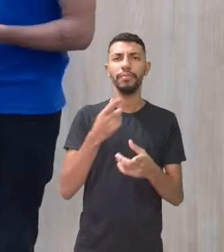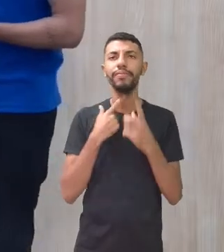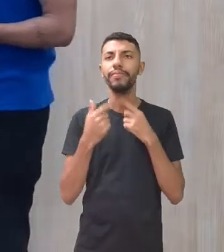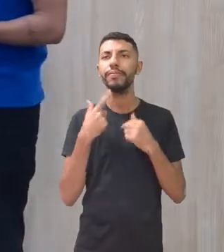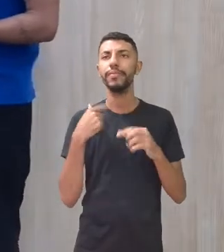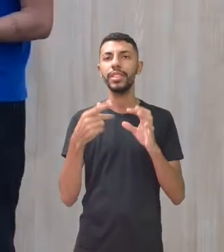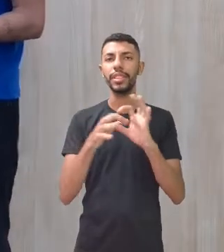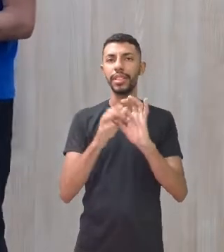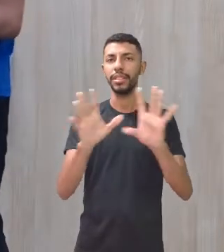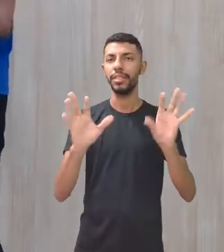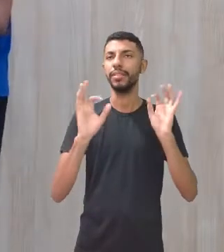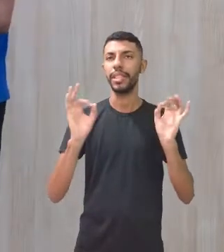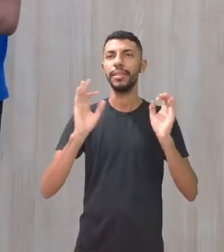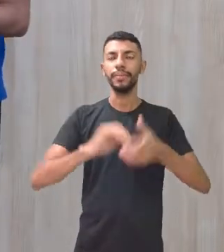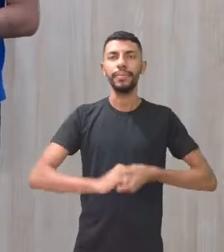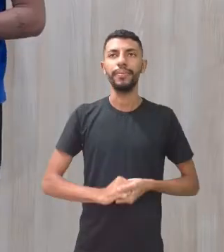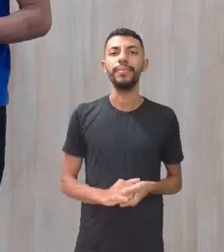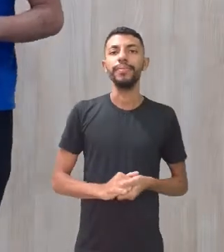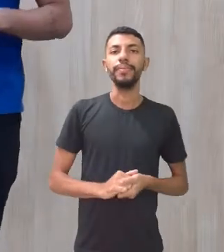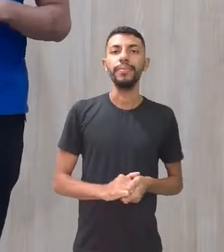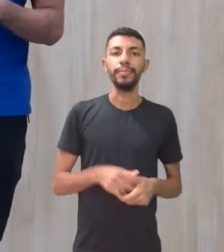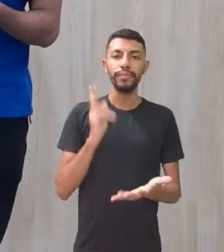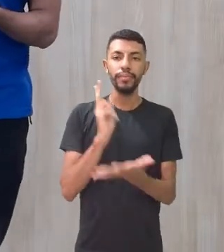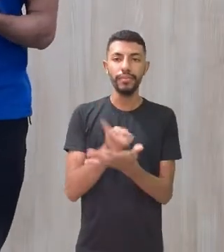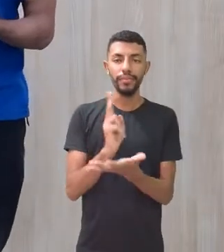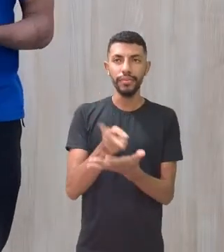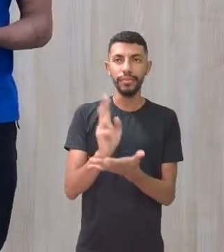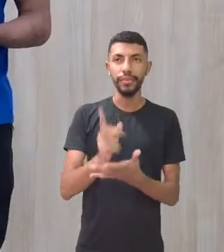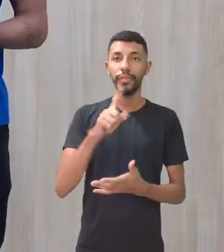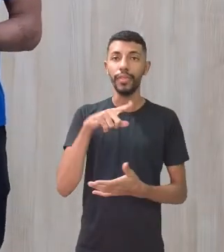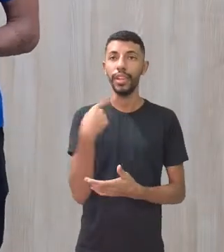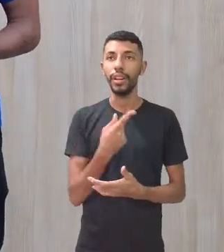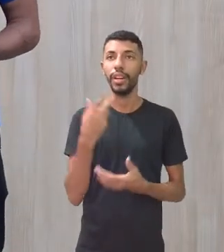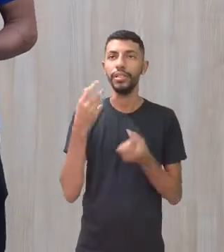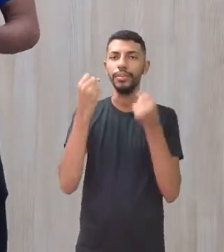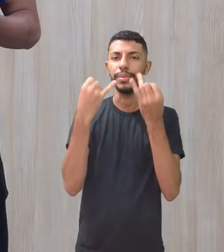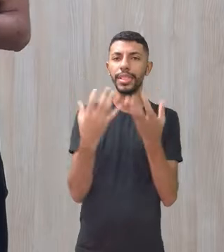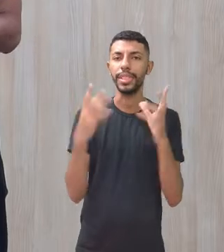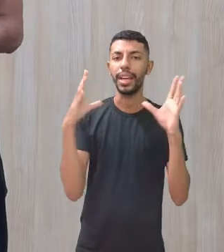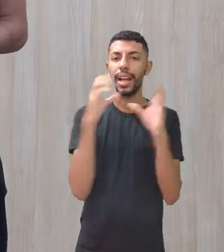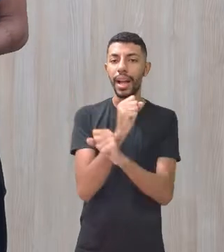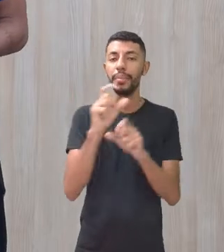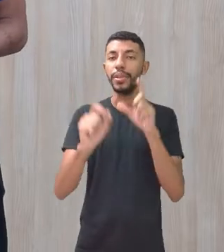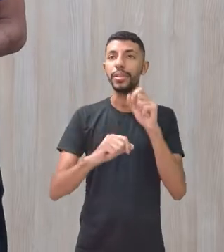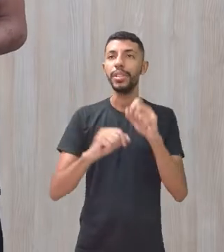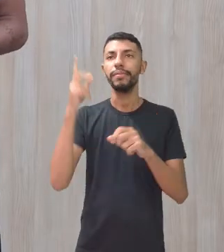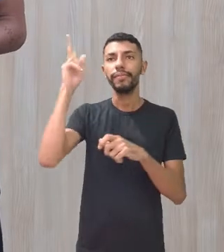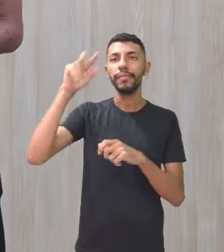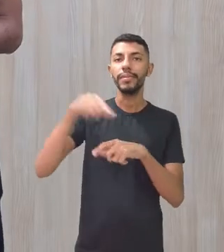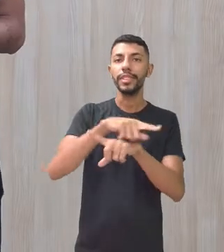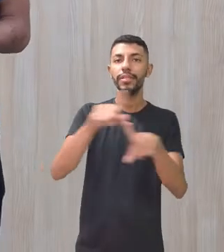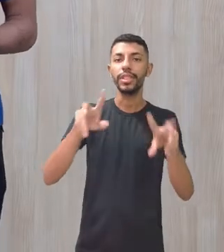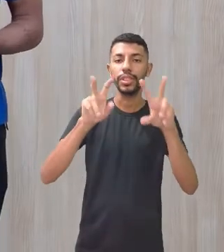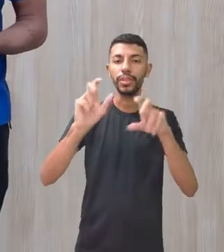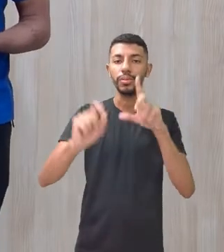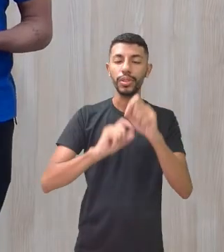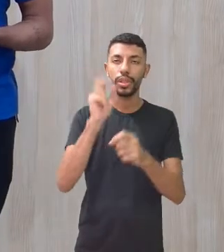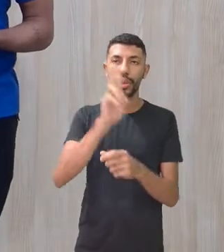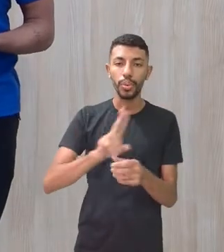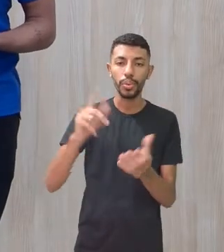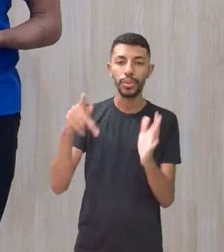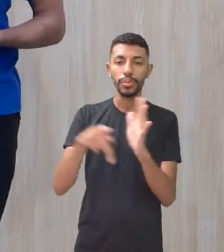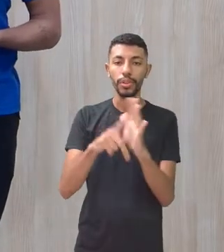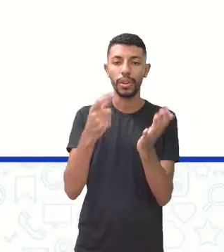tá bom? Seguindo, aqui a gente vai falar rapidamente, relembrar vocês sobre o uso do aplicativo do